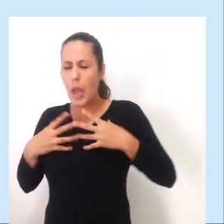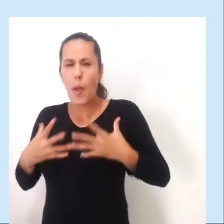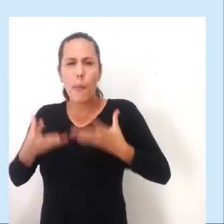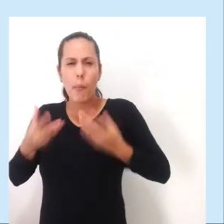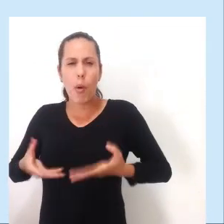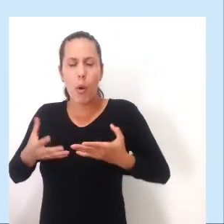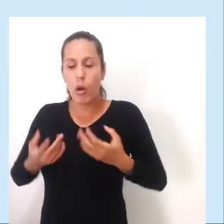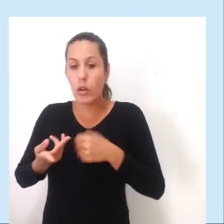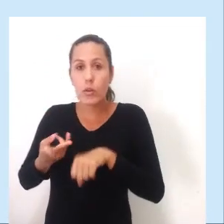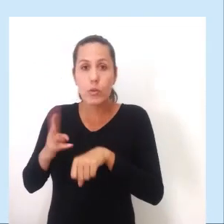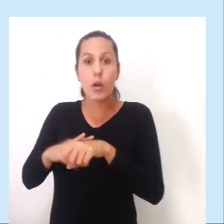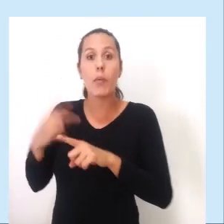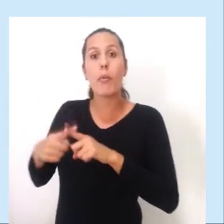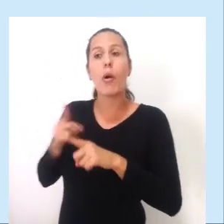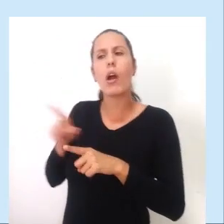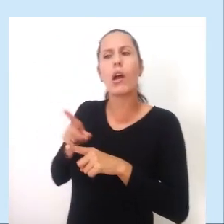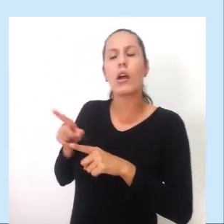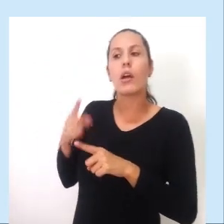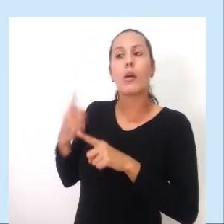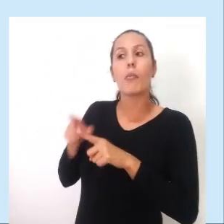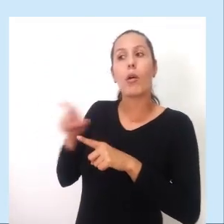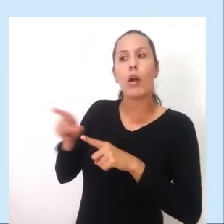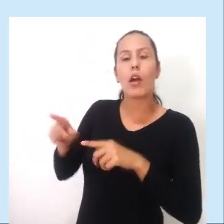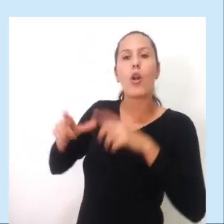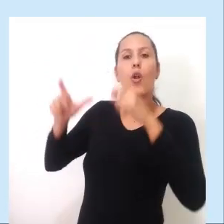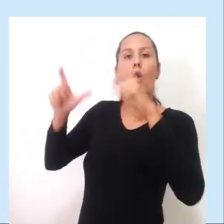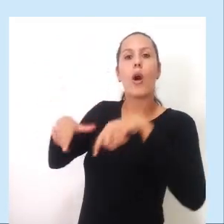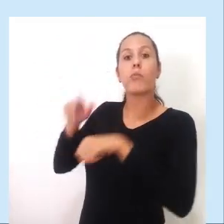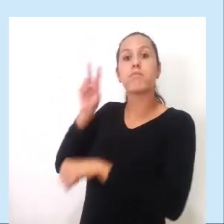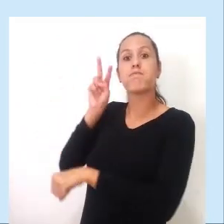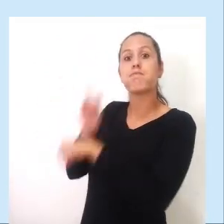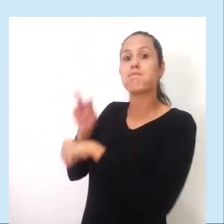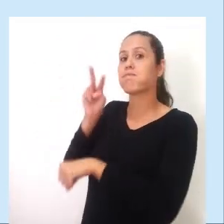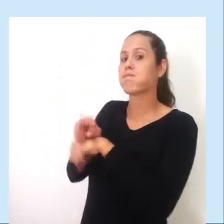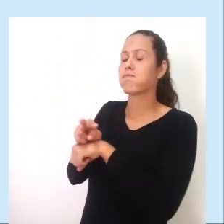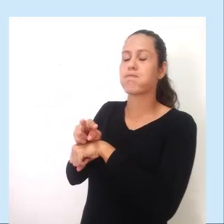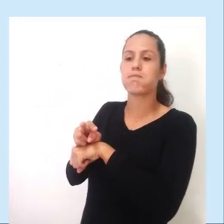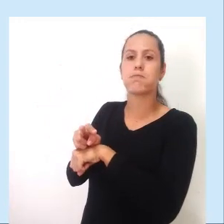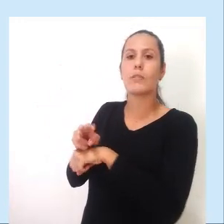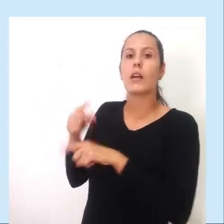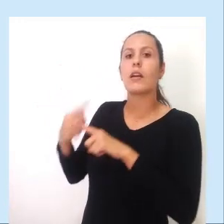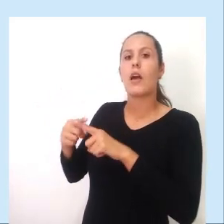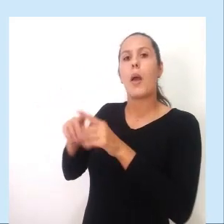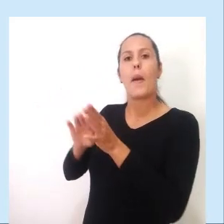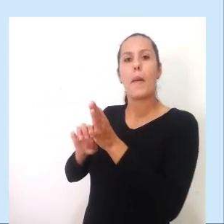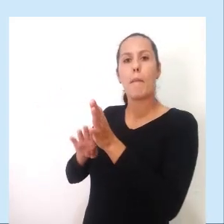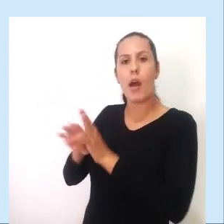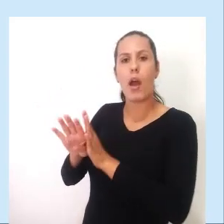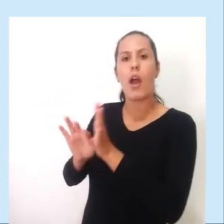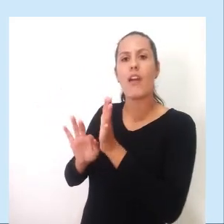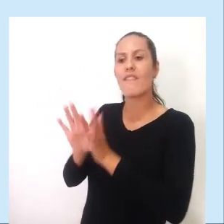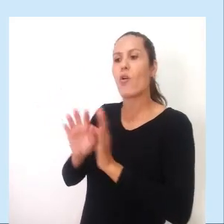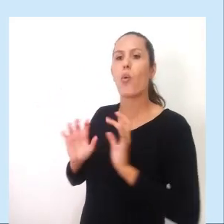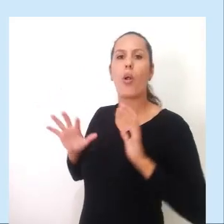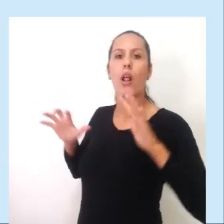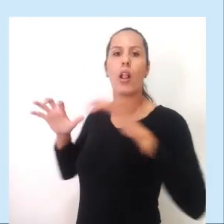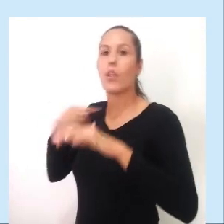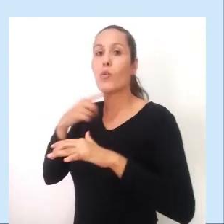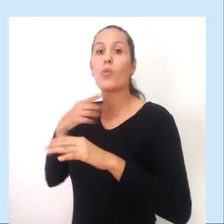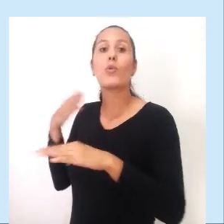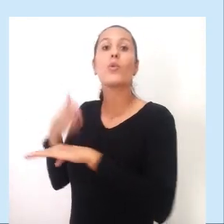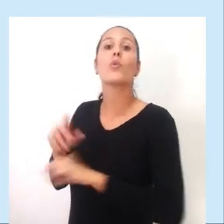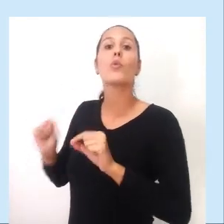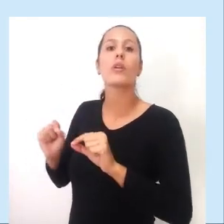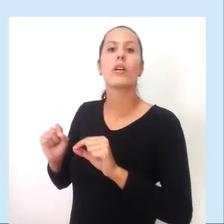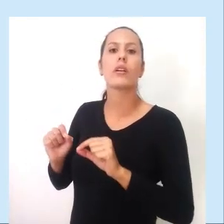quê, Dantas? Porque está num ambiente totalmente preservado de bactérias e fungos. Que